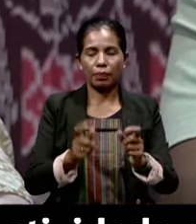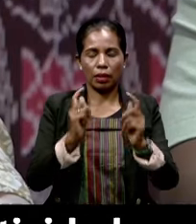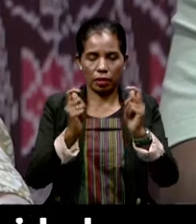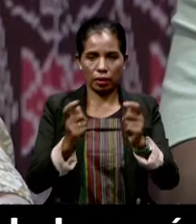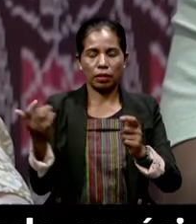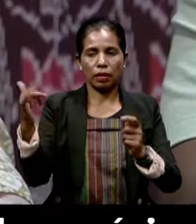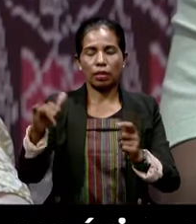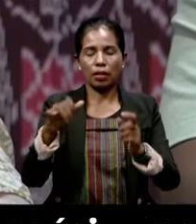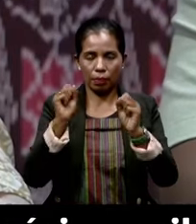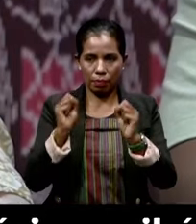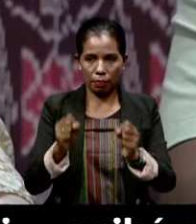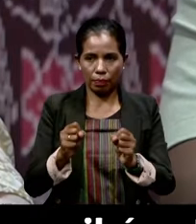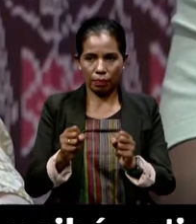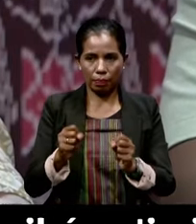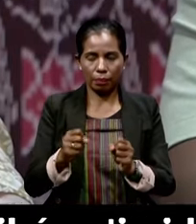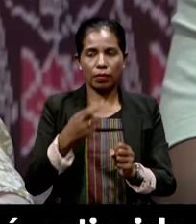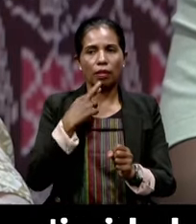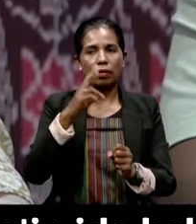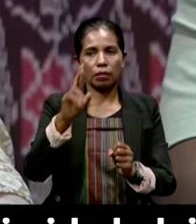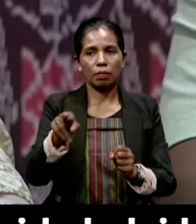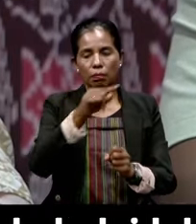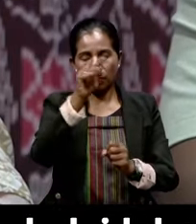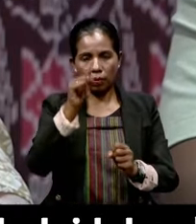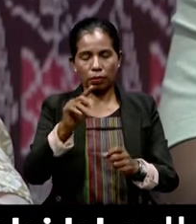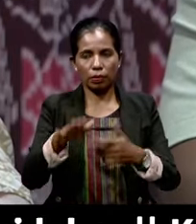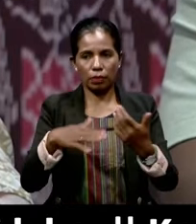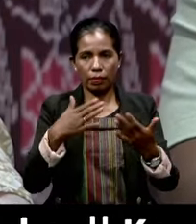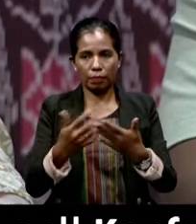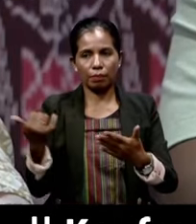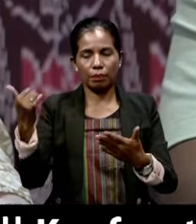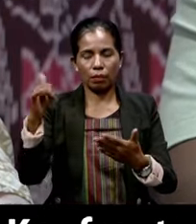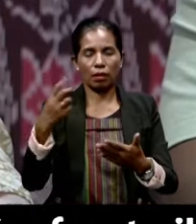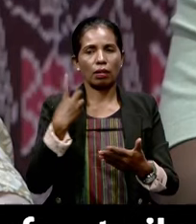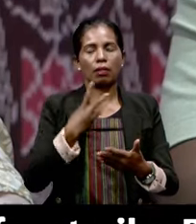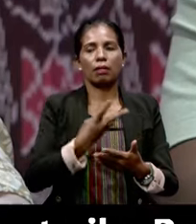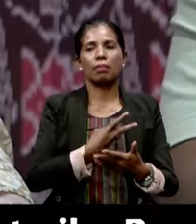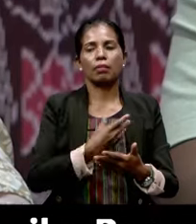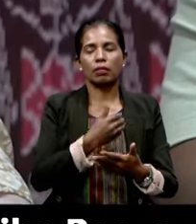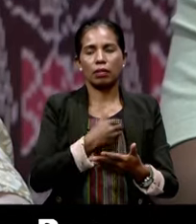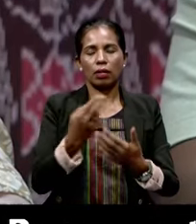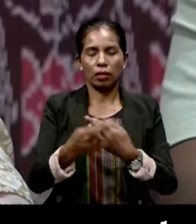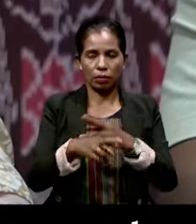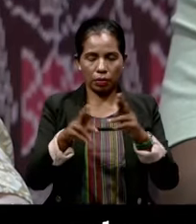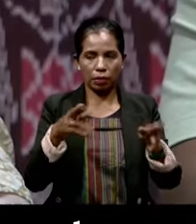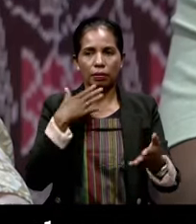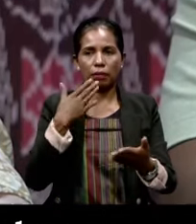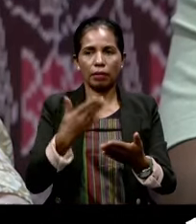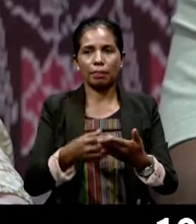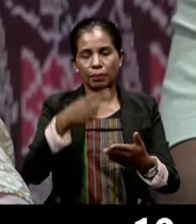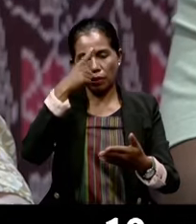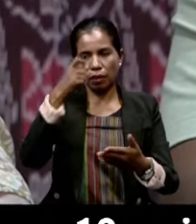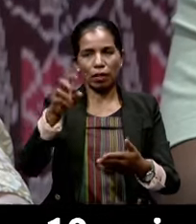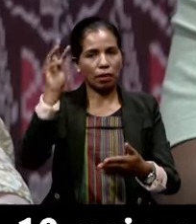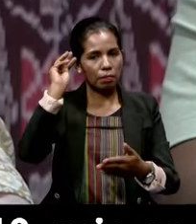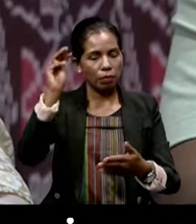será bele responde pergunta serne e será a mim espera que tak seria o resultado dia que dane também